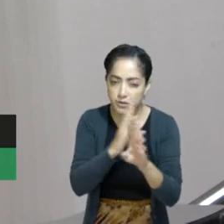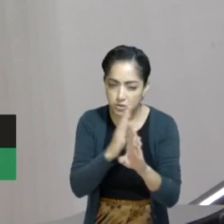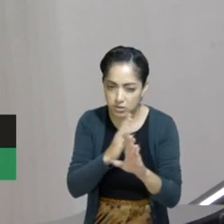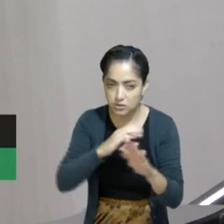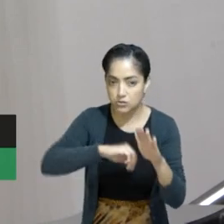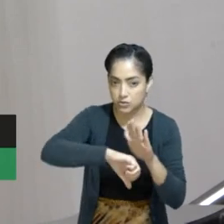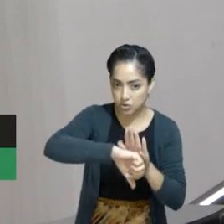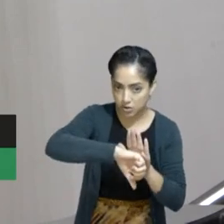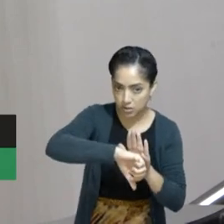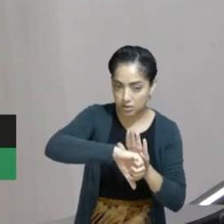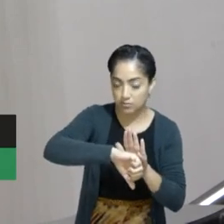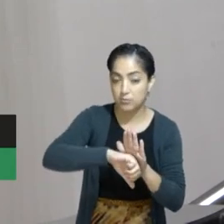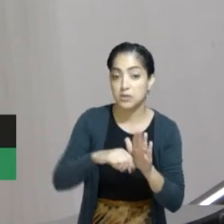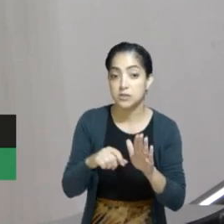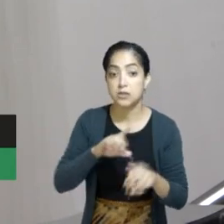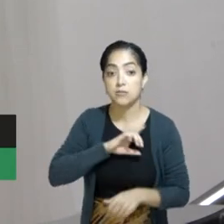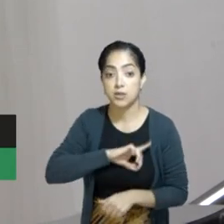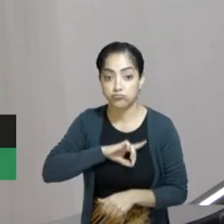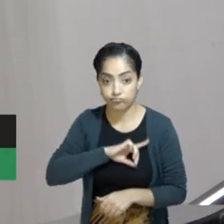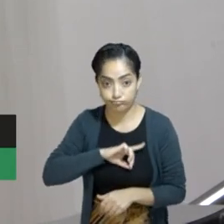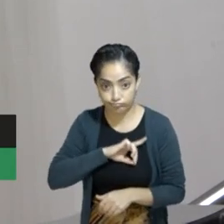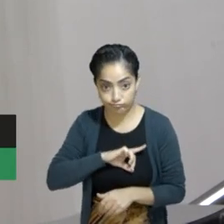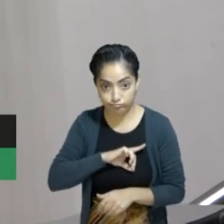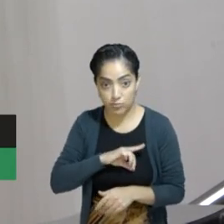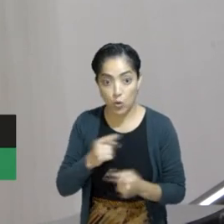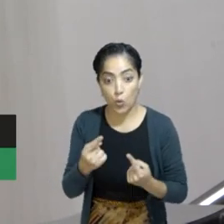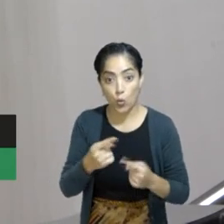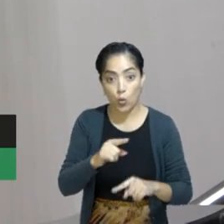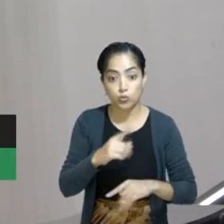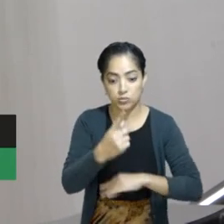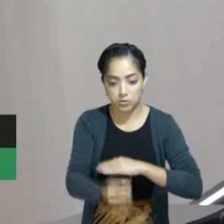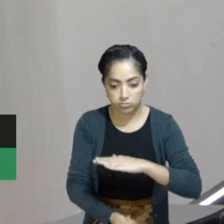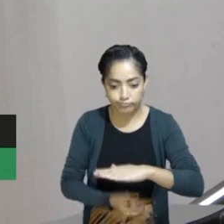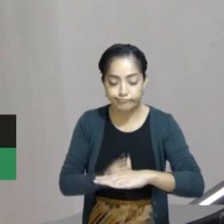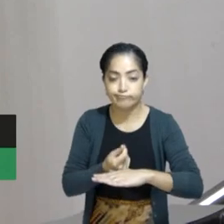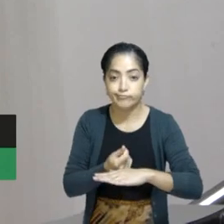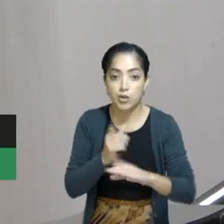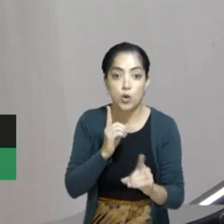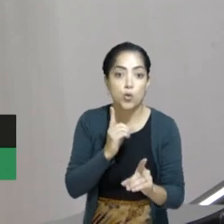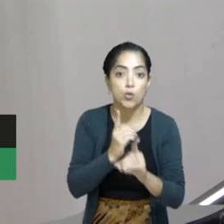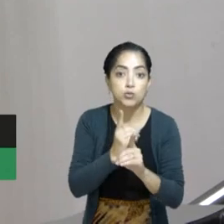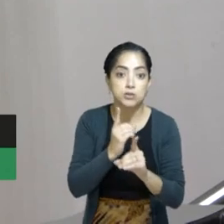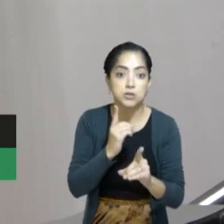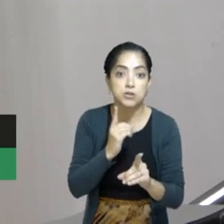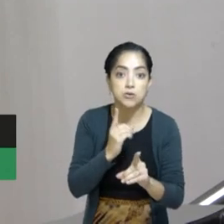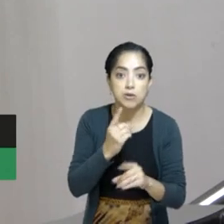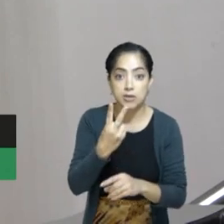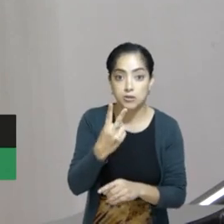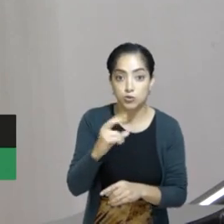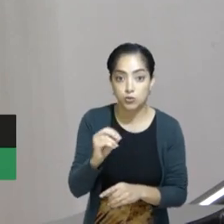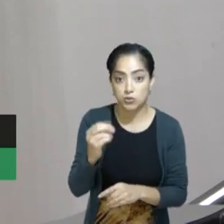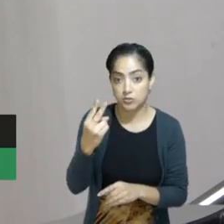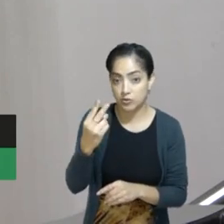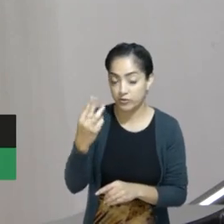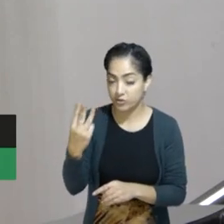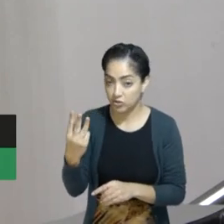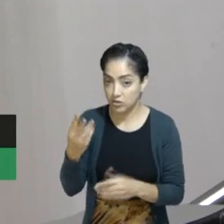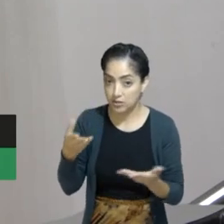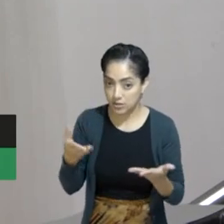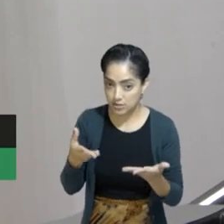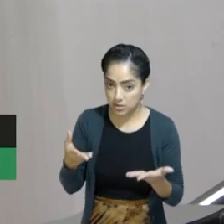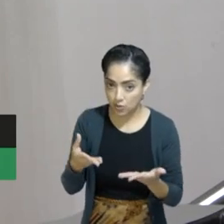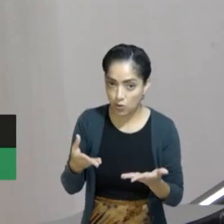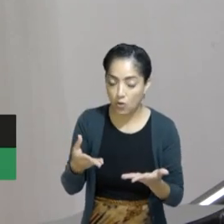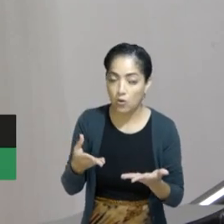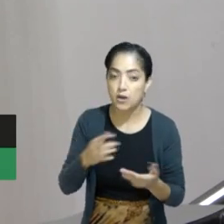e suas delegacias de combate à corrupção a polícia conseguiu identificar que somente em 2023 essas